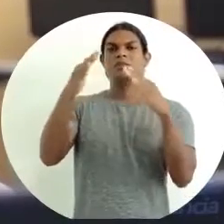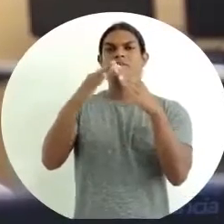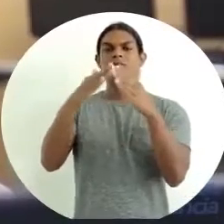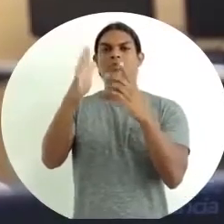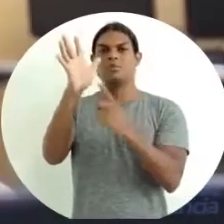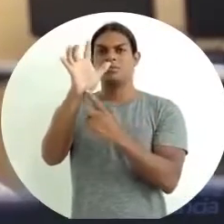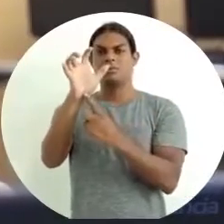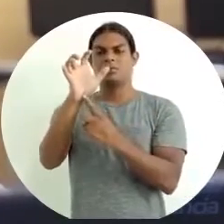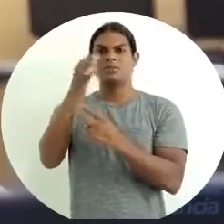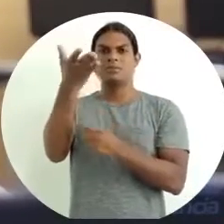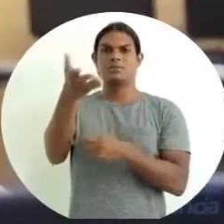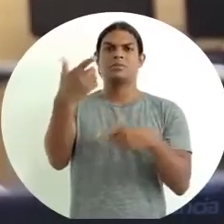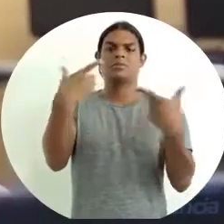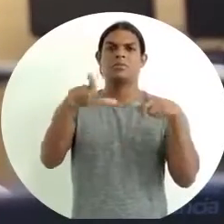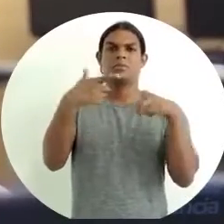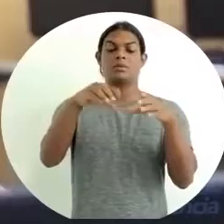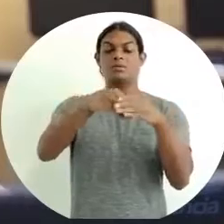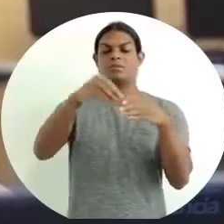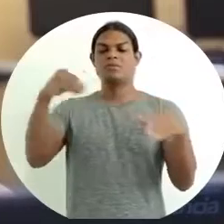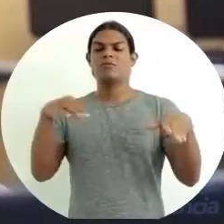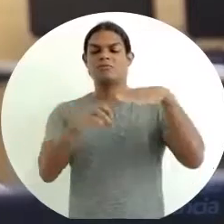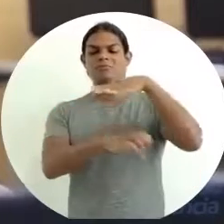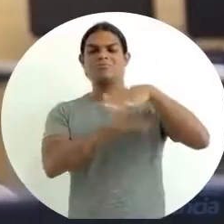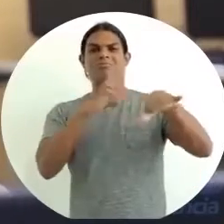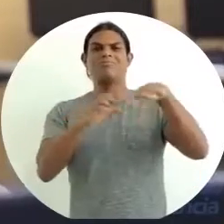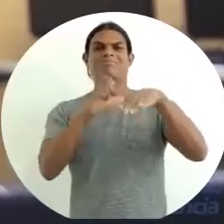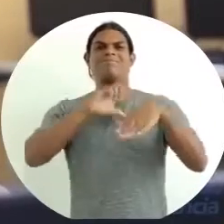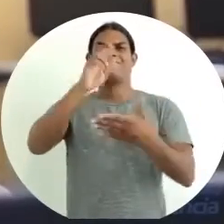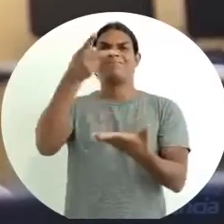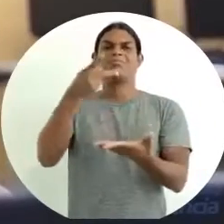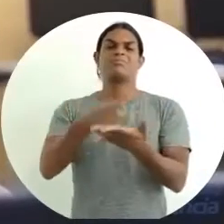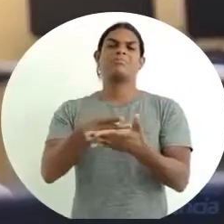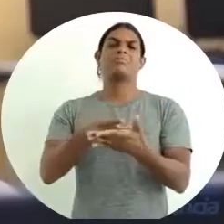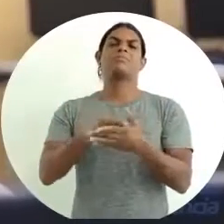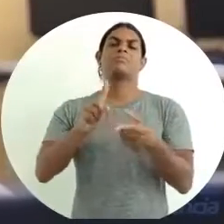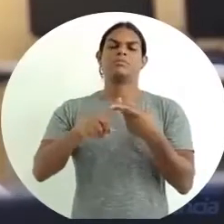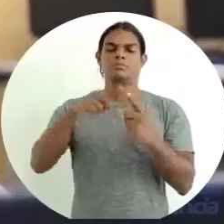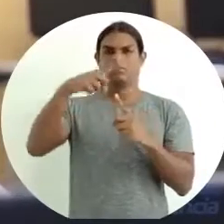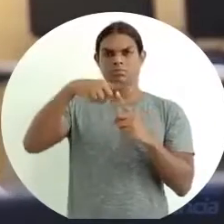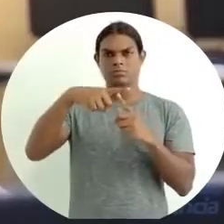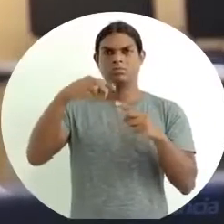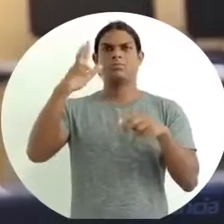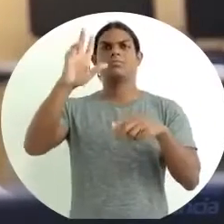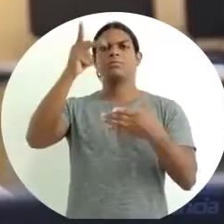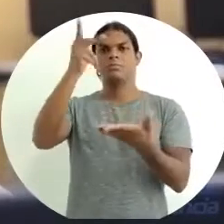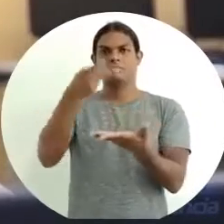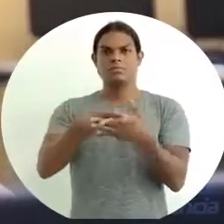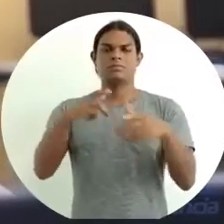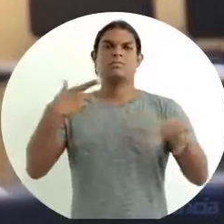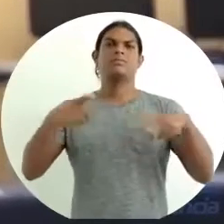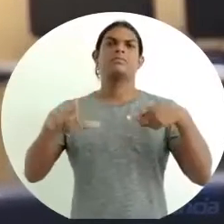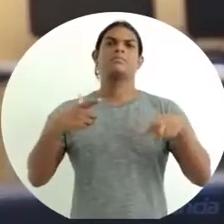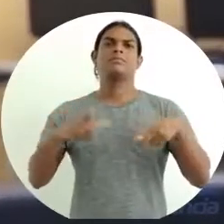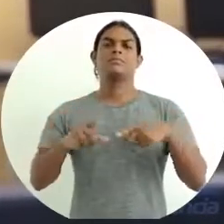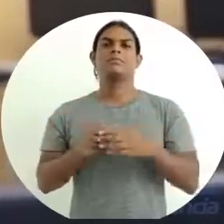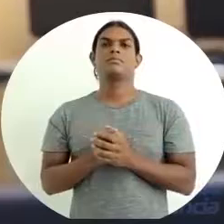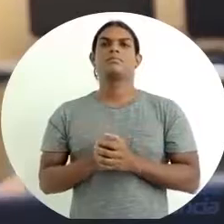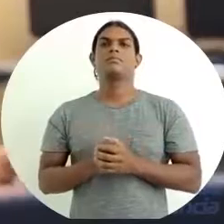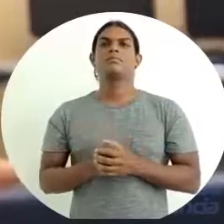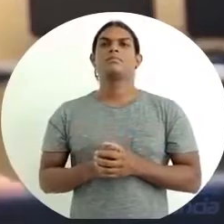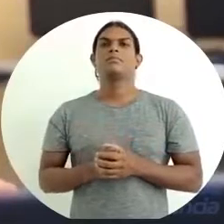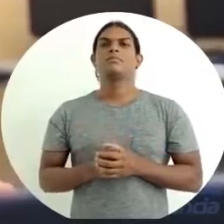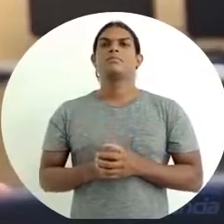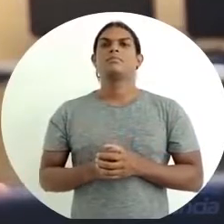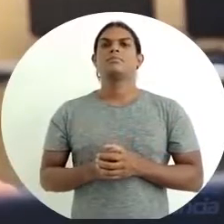um acidente lá, é acidente do trabalho, tá? Vamos em frente. Ainda por equiparação, nós vamos encontrar as doenças